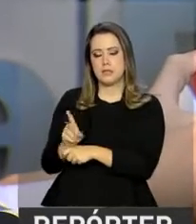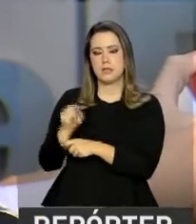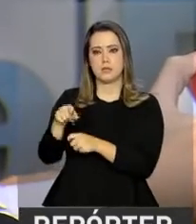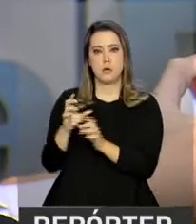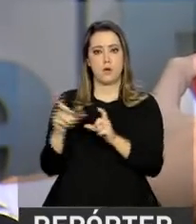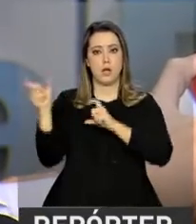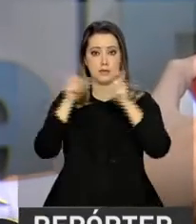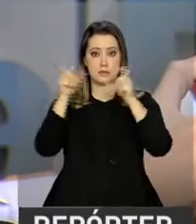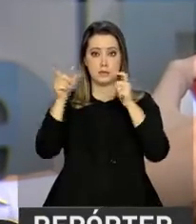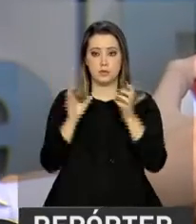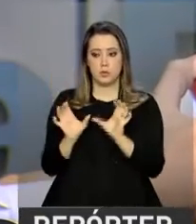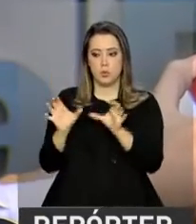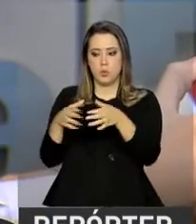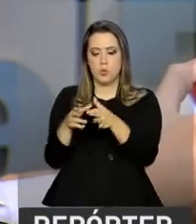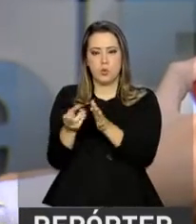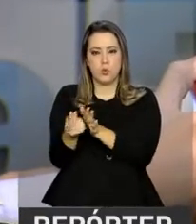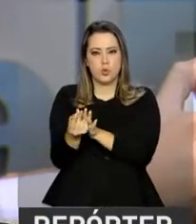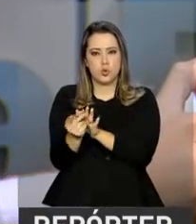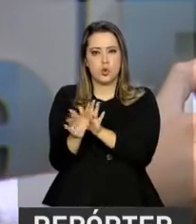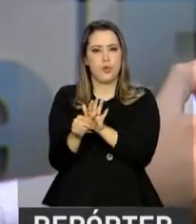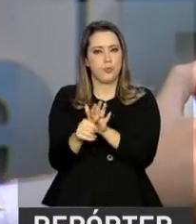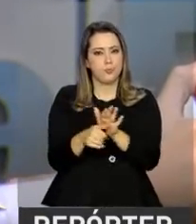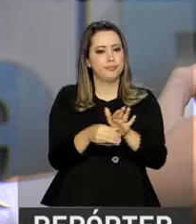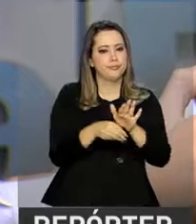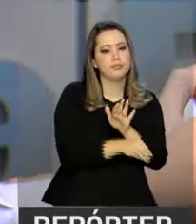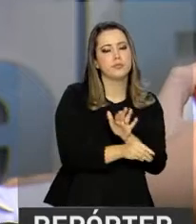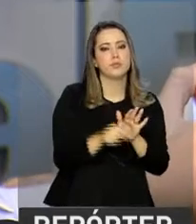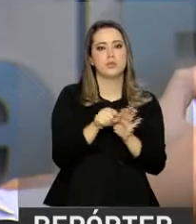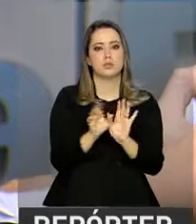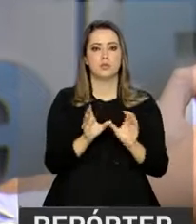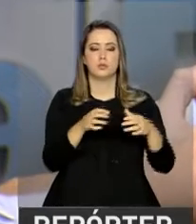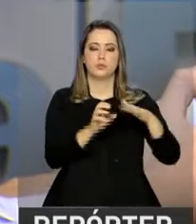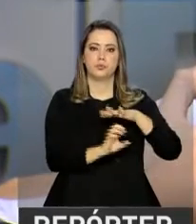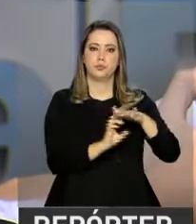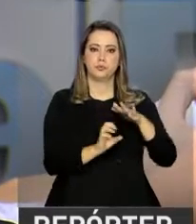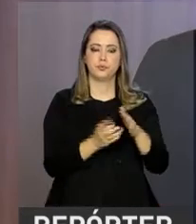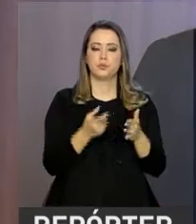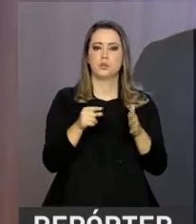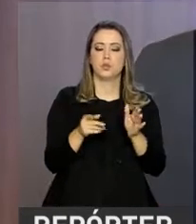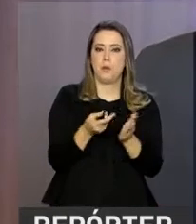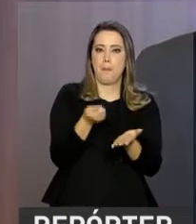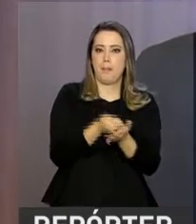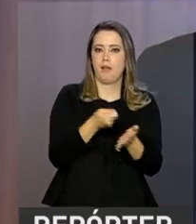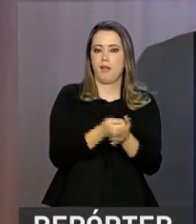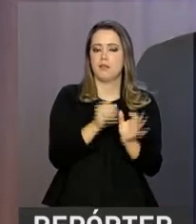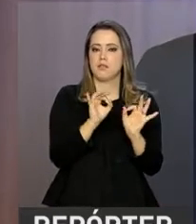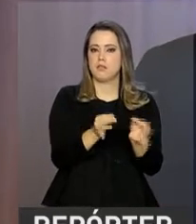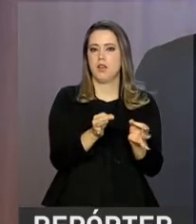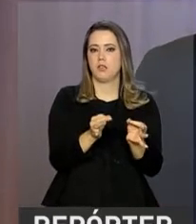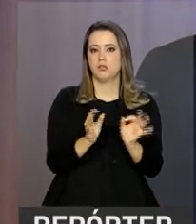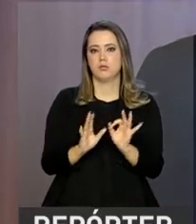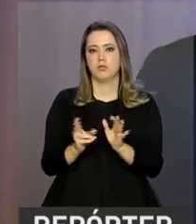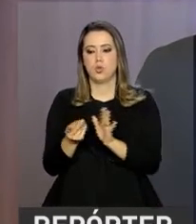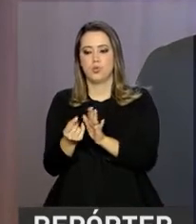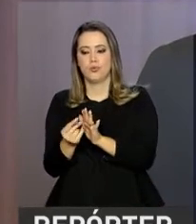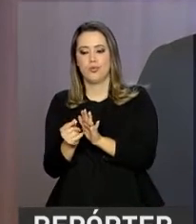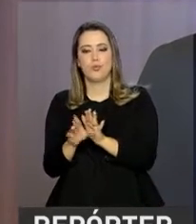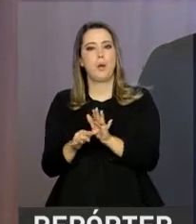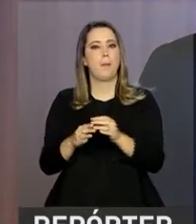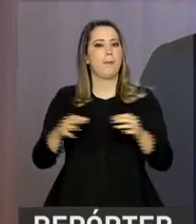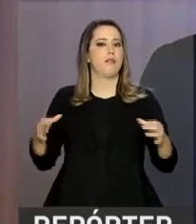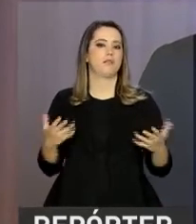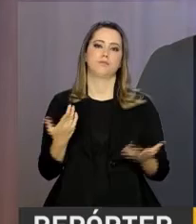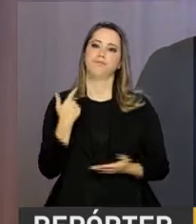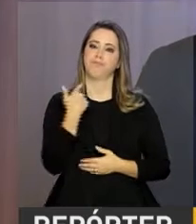atenção aos grandes esquemas sonegação do que a participação dessas empresas na própria arrecadação em 2018 a receita federal estima que as